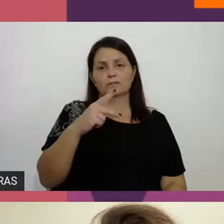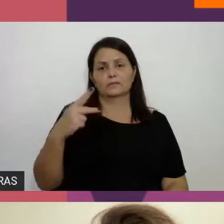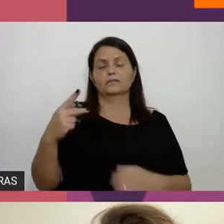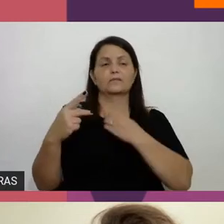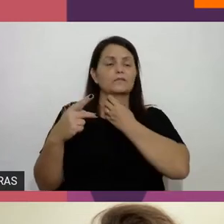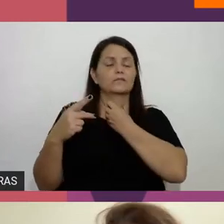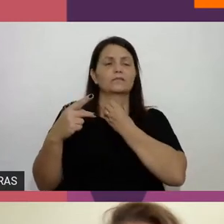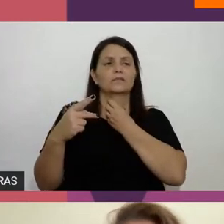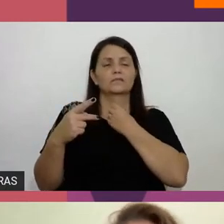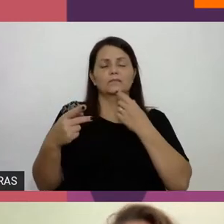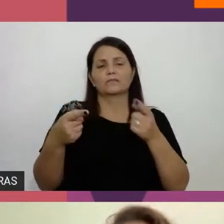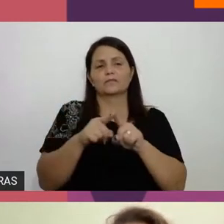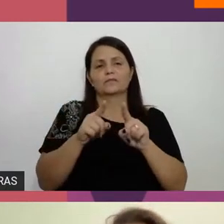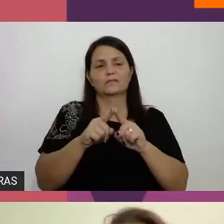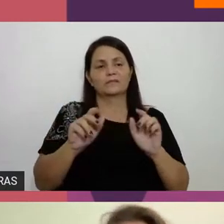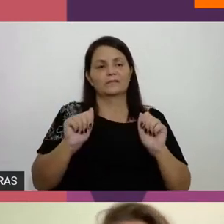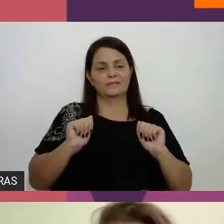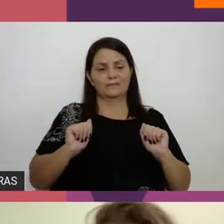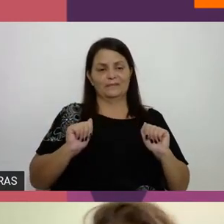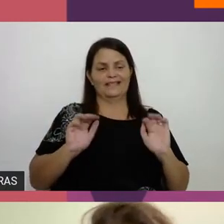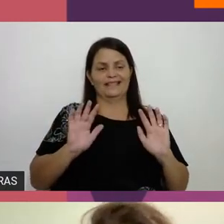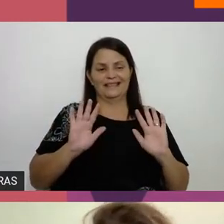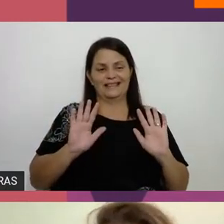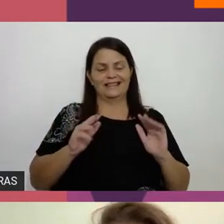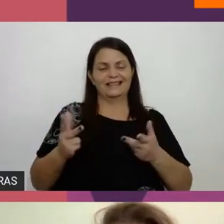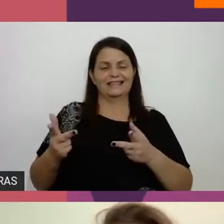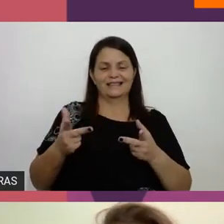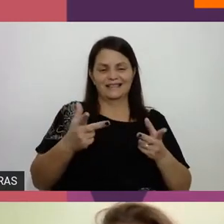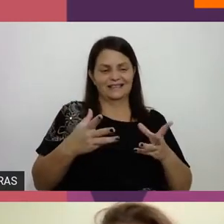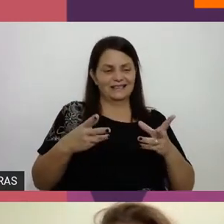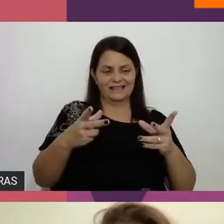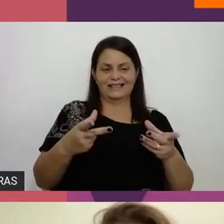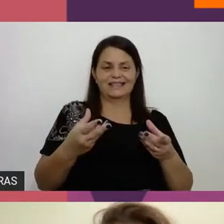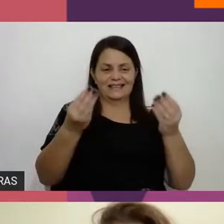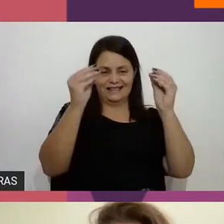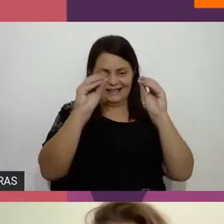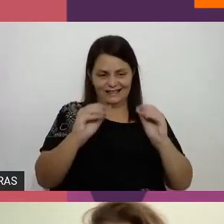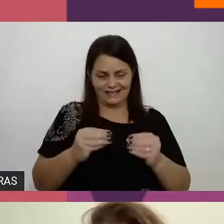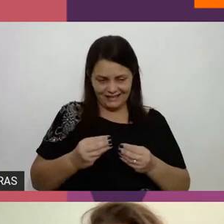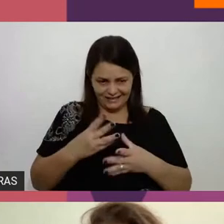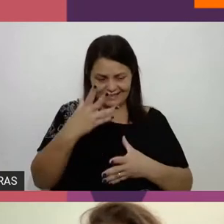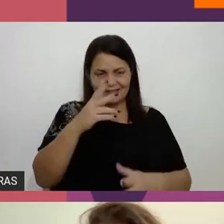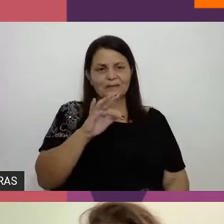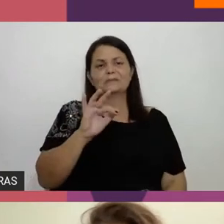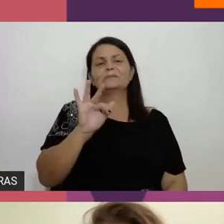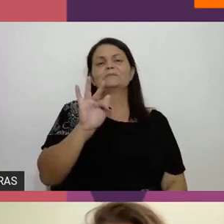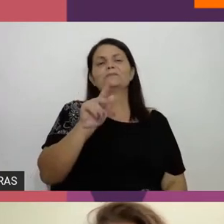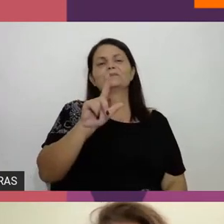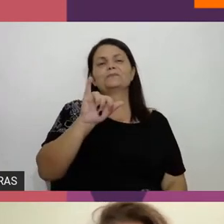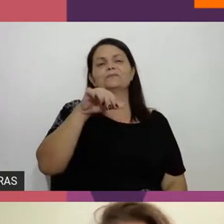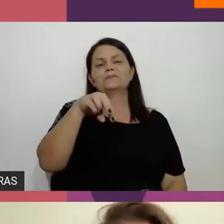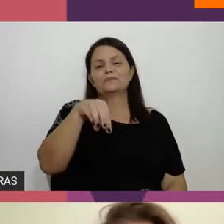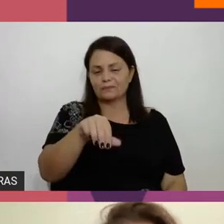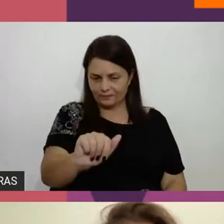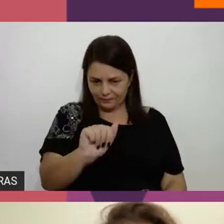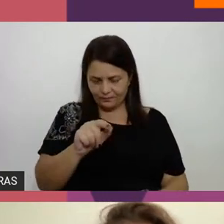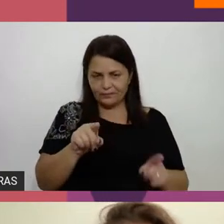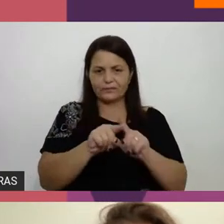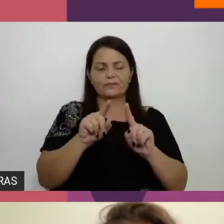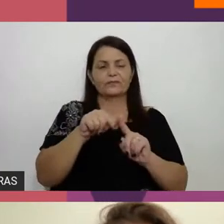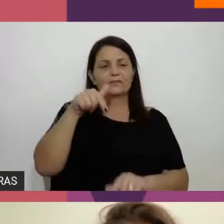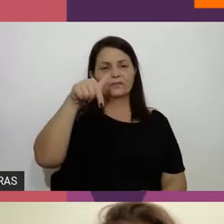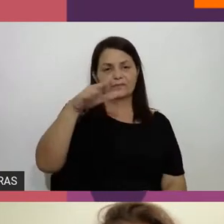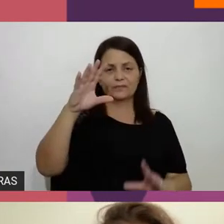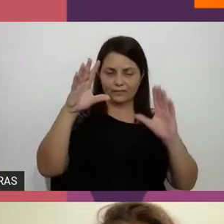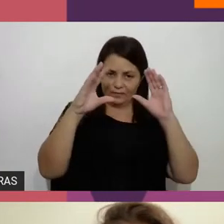ótimas mãos eu me despeço aqui a convidado todo mundo para si Oi Fernanda Lima às sete da noite